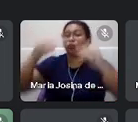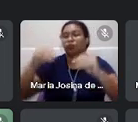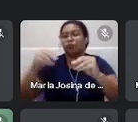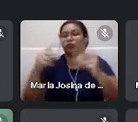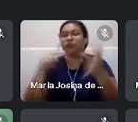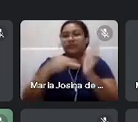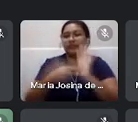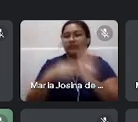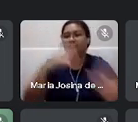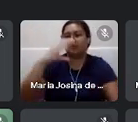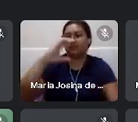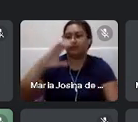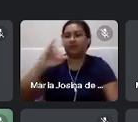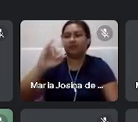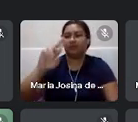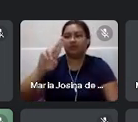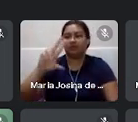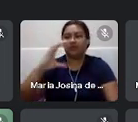Certo?